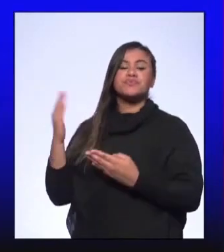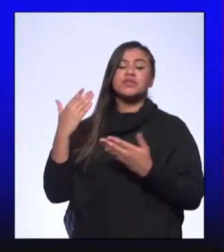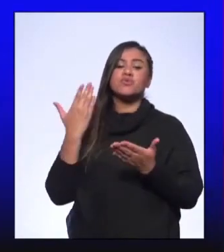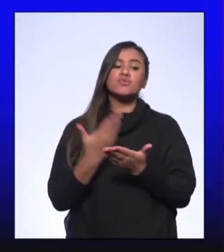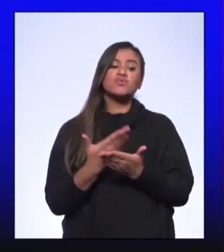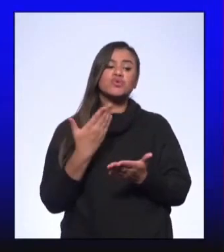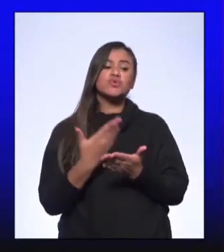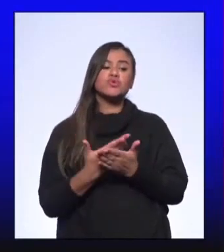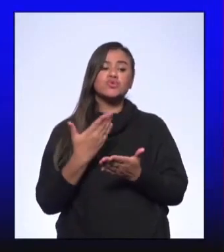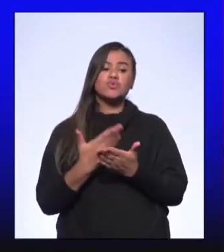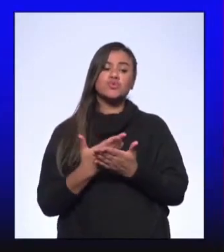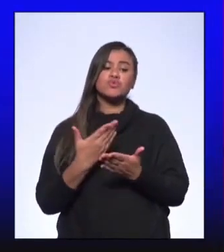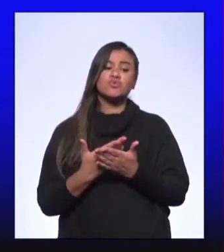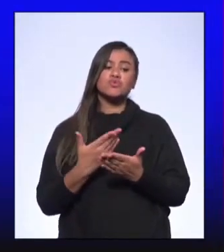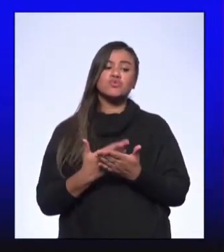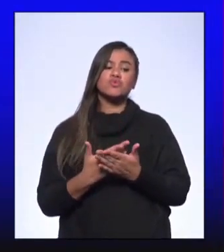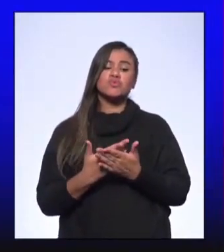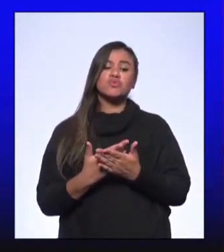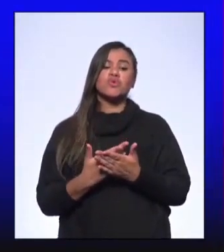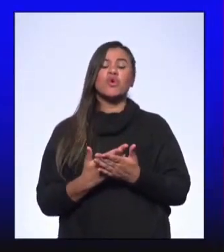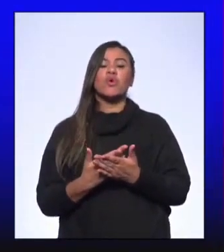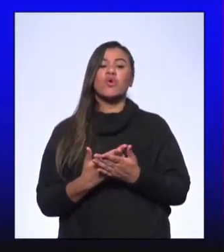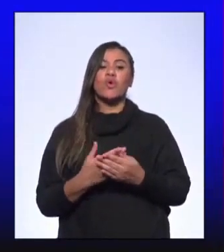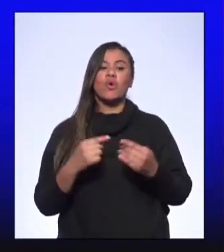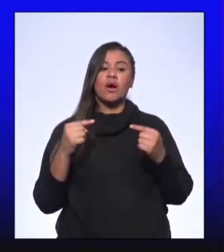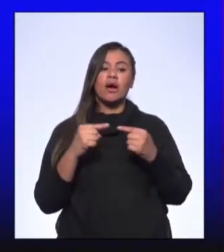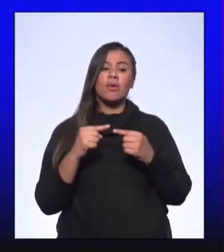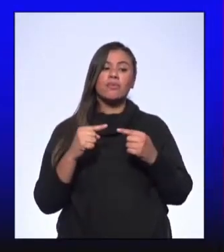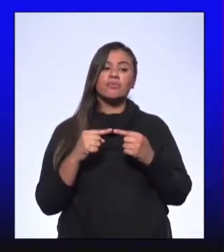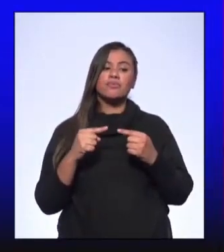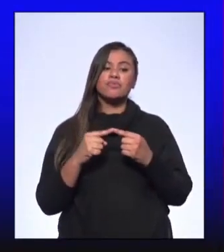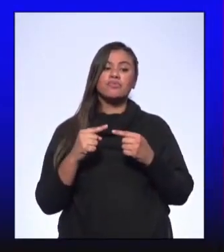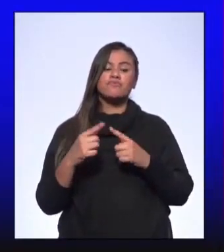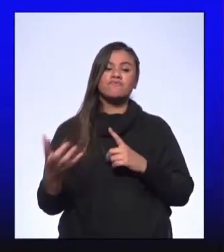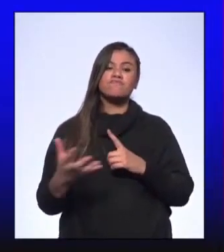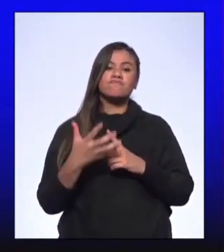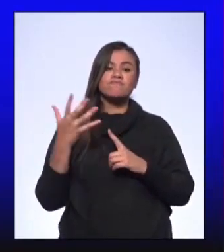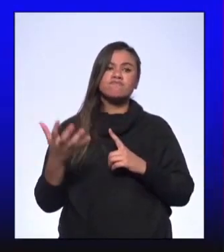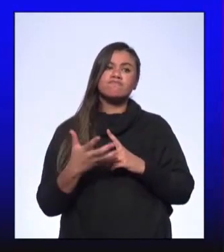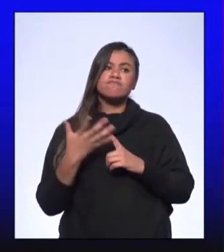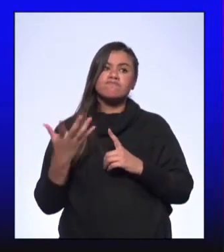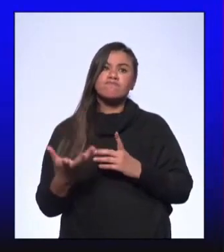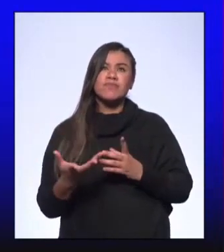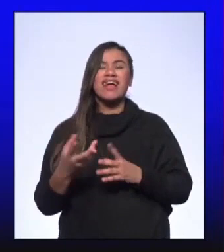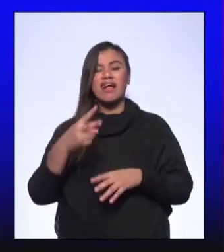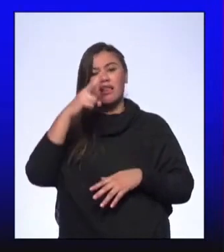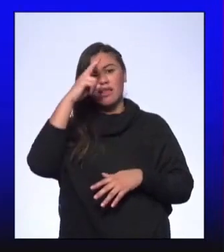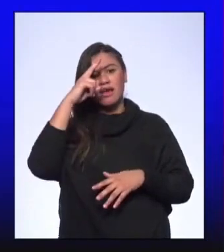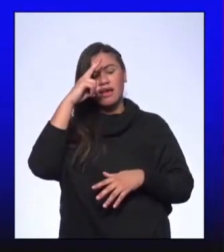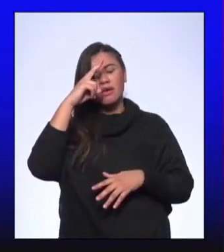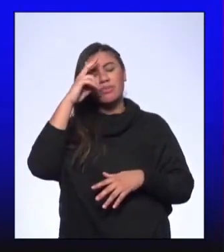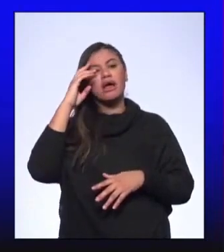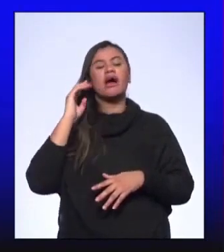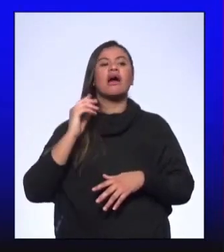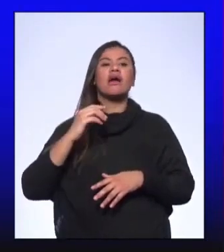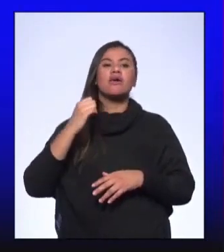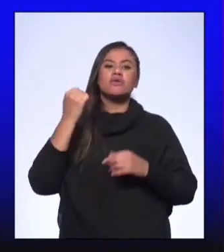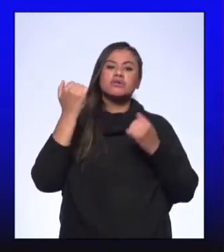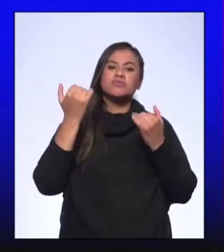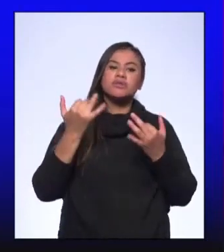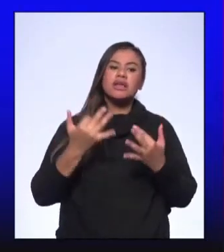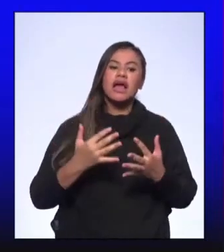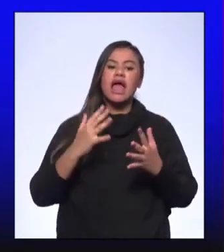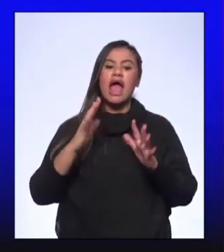também, já os provocando para um aspecto, né? Quando eu citei que a gente subestima o total